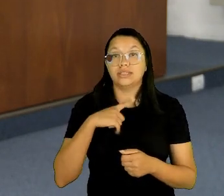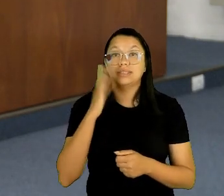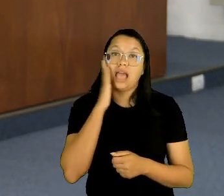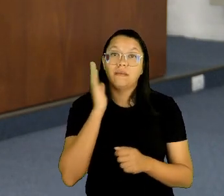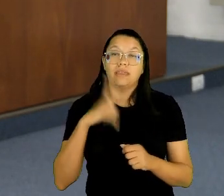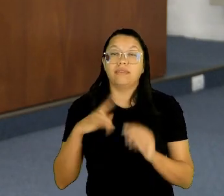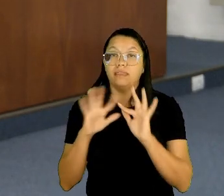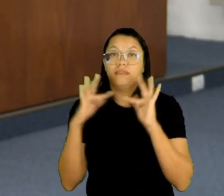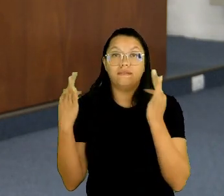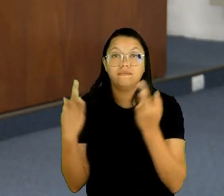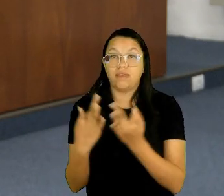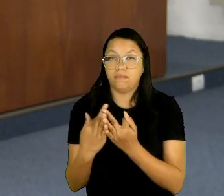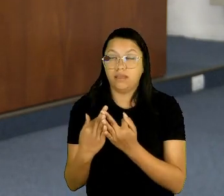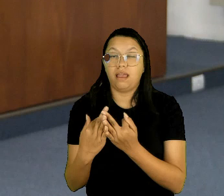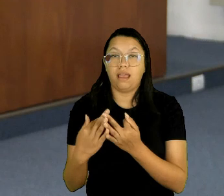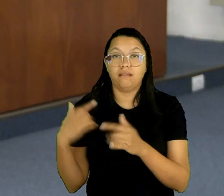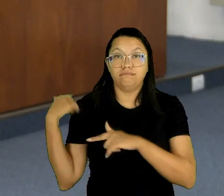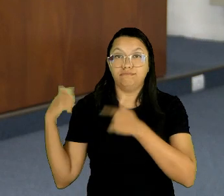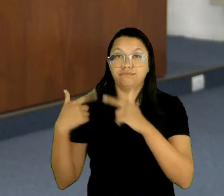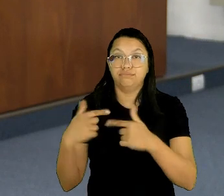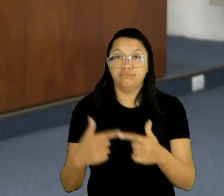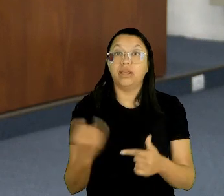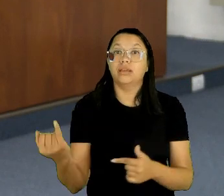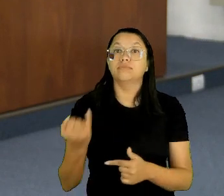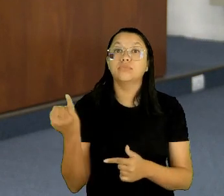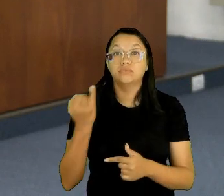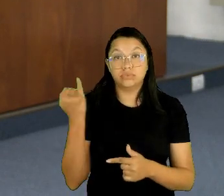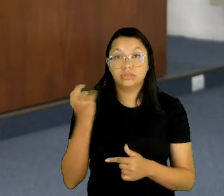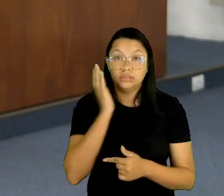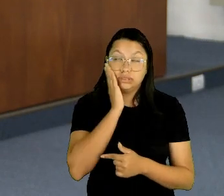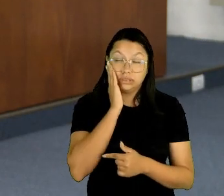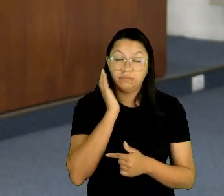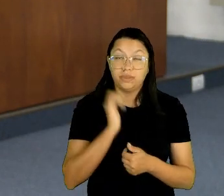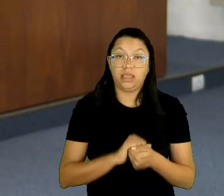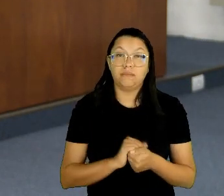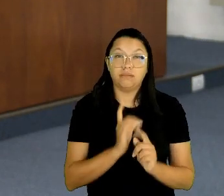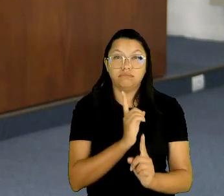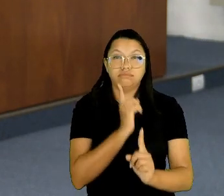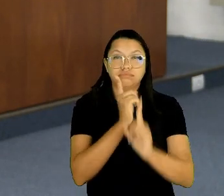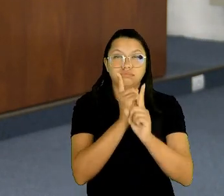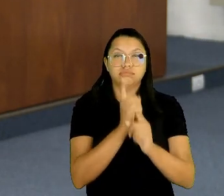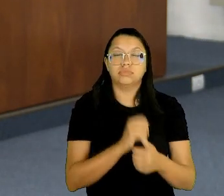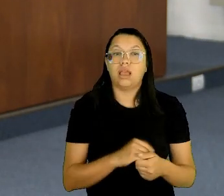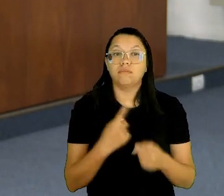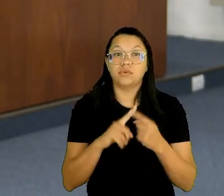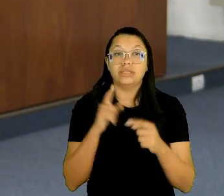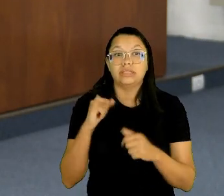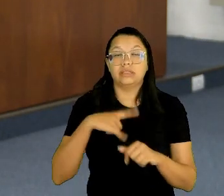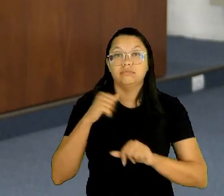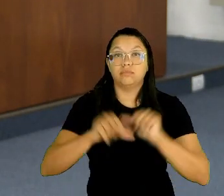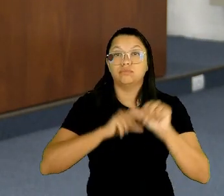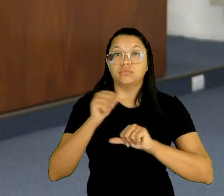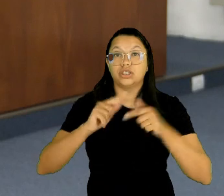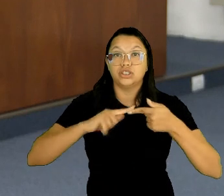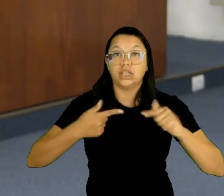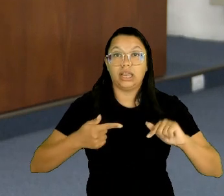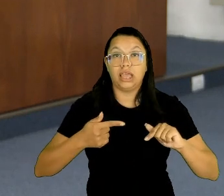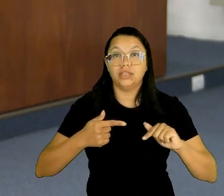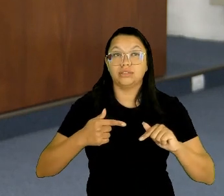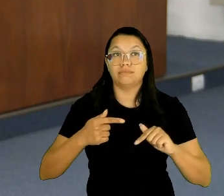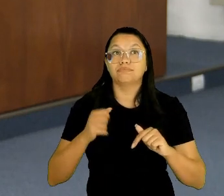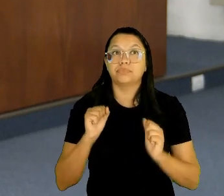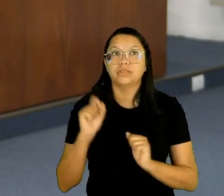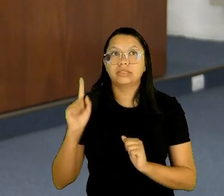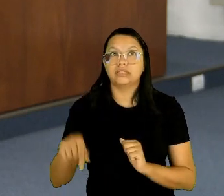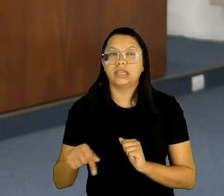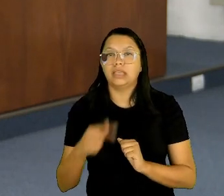hipercolesterolemia familiar. Isso é até importante para segmento dos familiares, né? Até rastreio, porque se você tem uma alteração genética, a